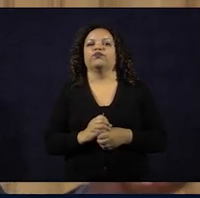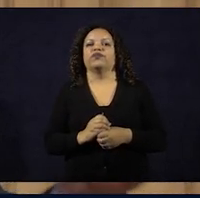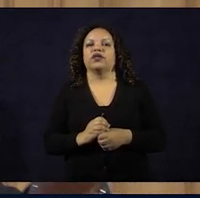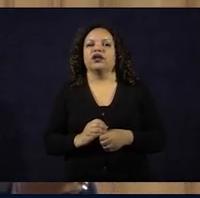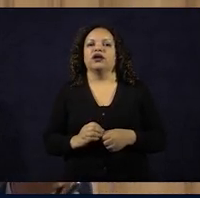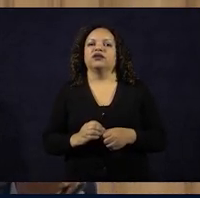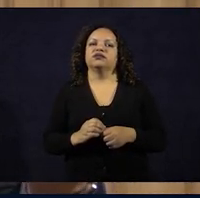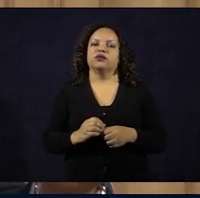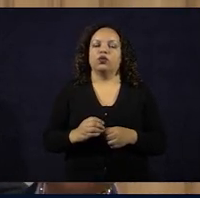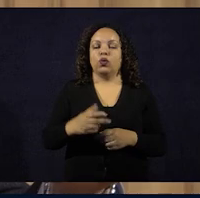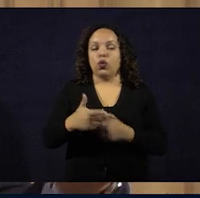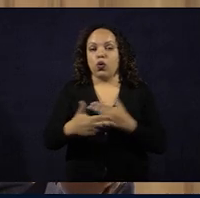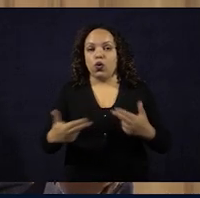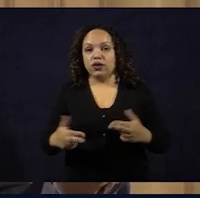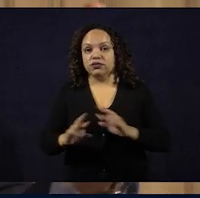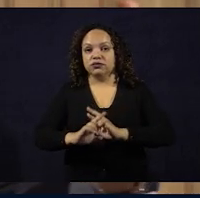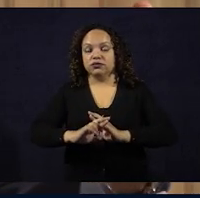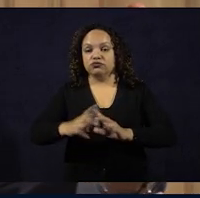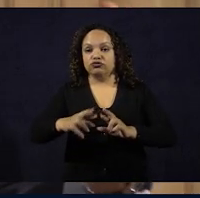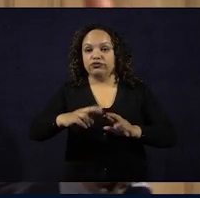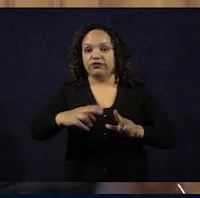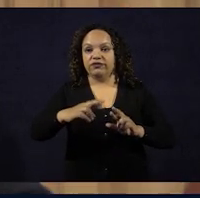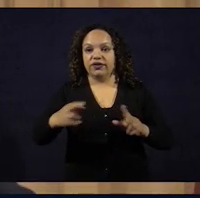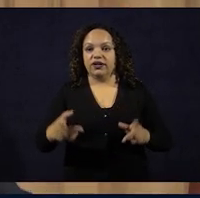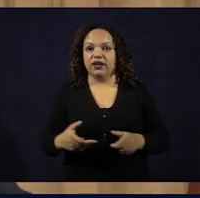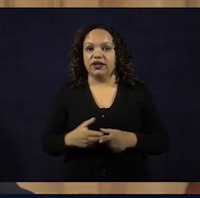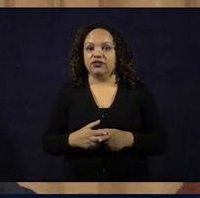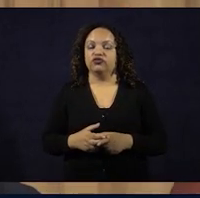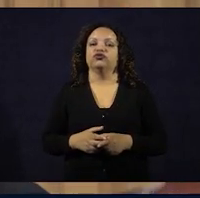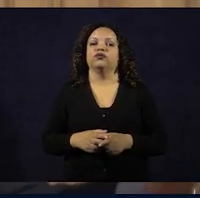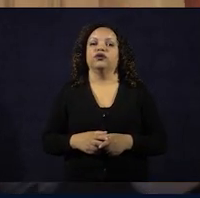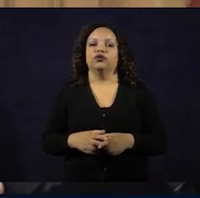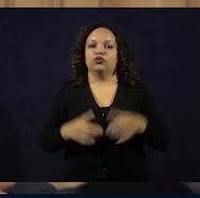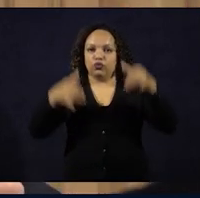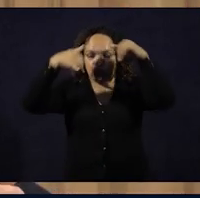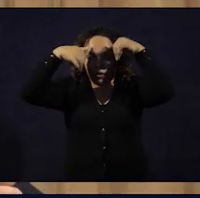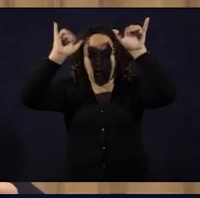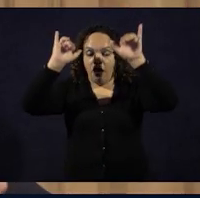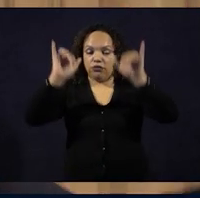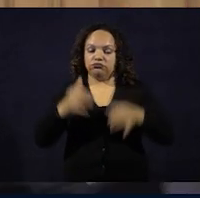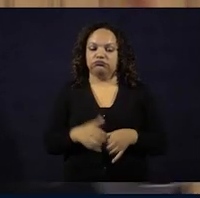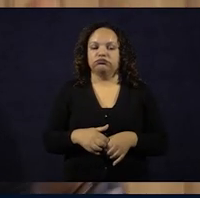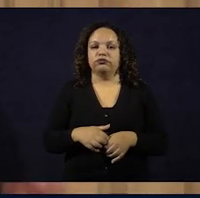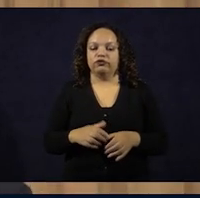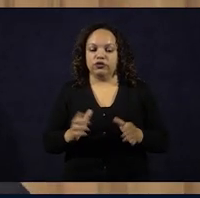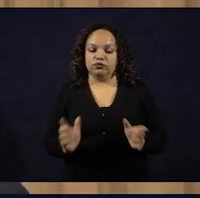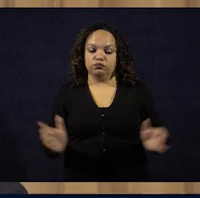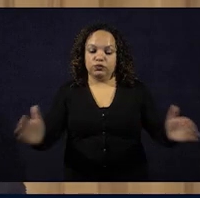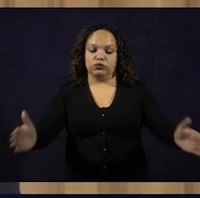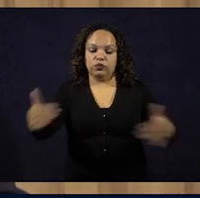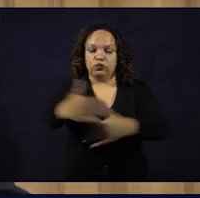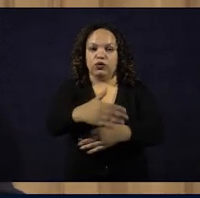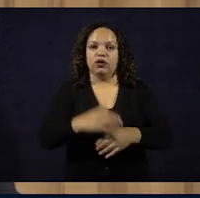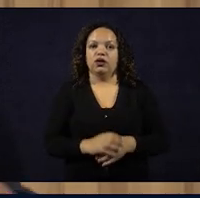alternativas de pastagens que capturam mais carbono manejo